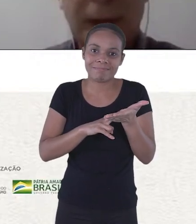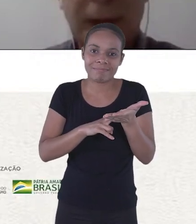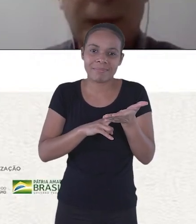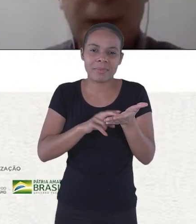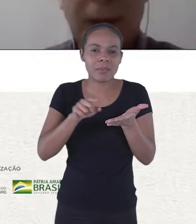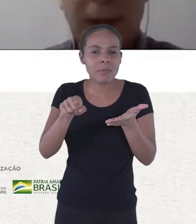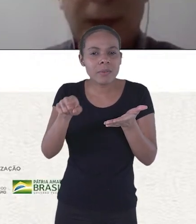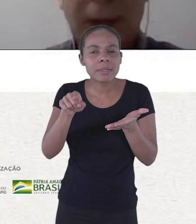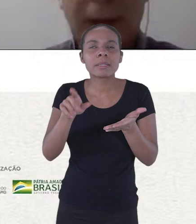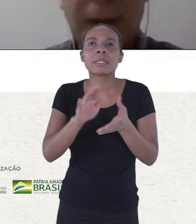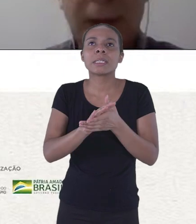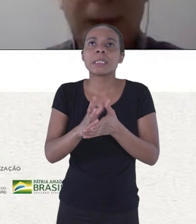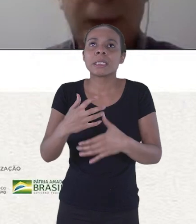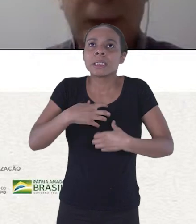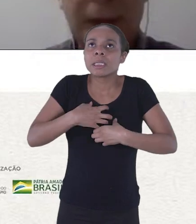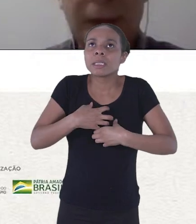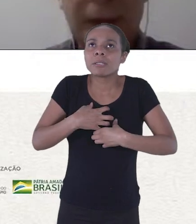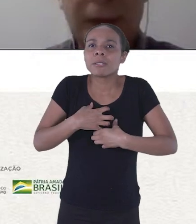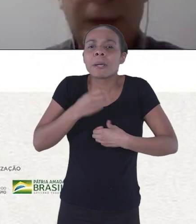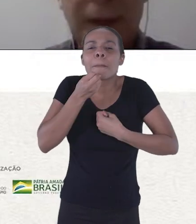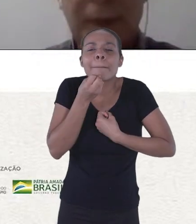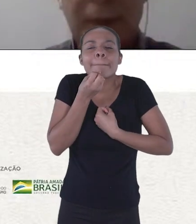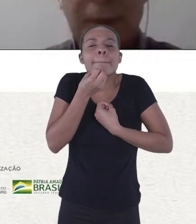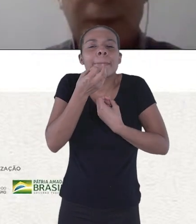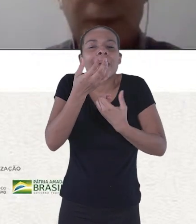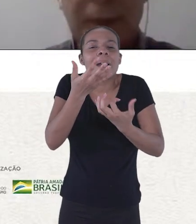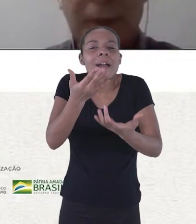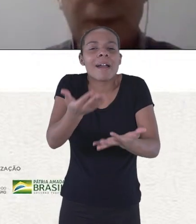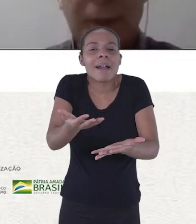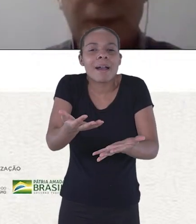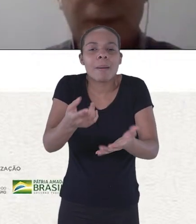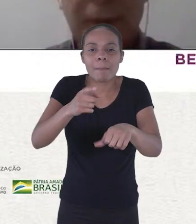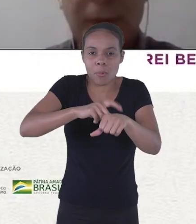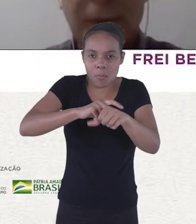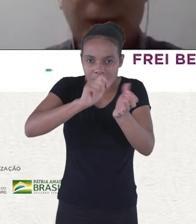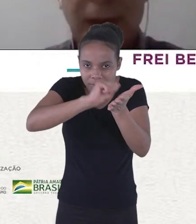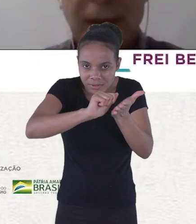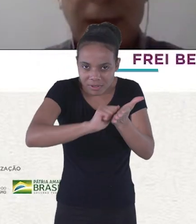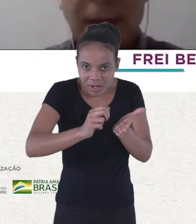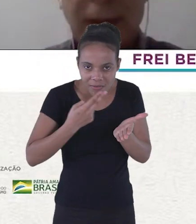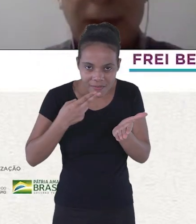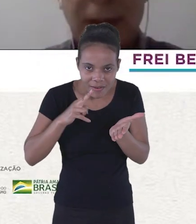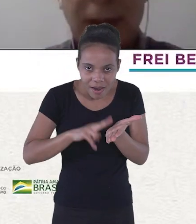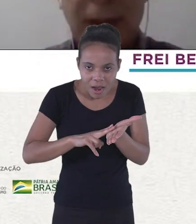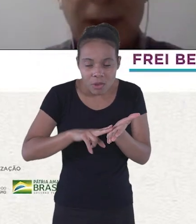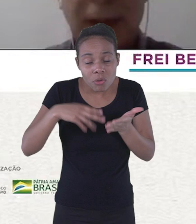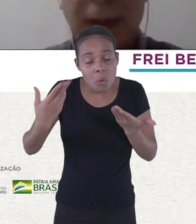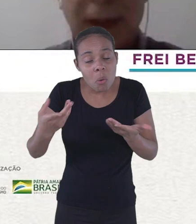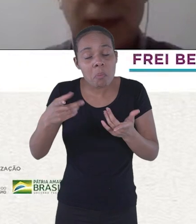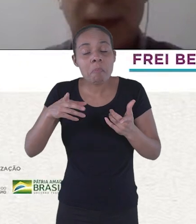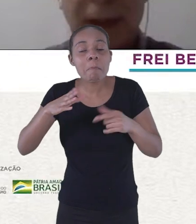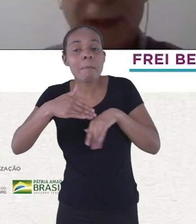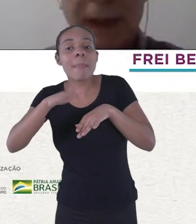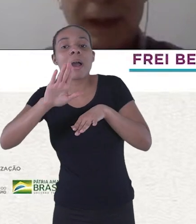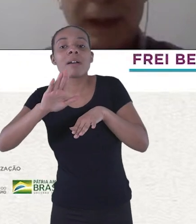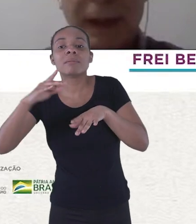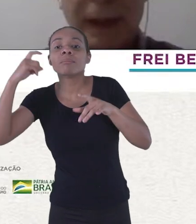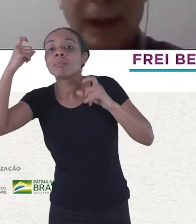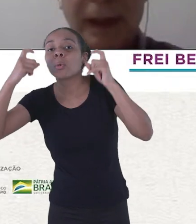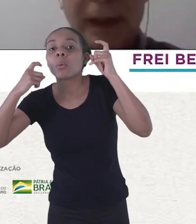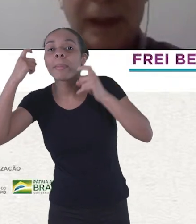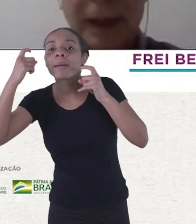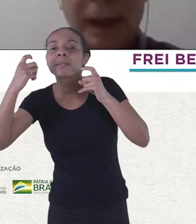pelo desabafo, ou também você tinha essa preocupação com a forma, mesmo